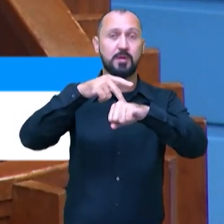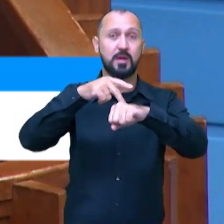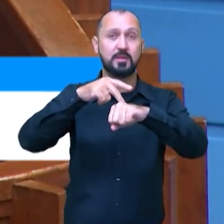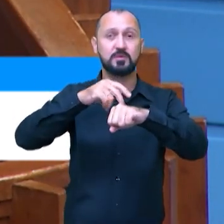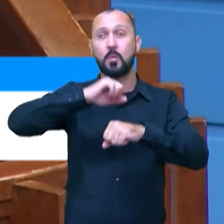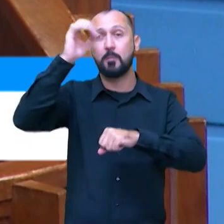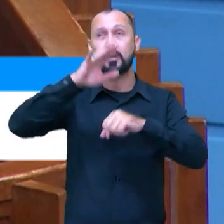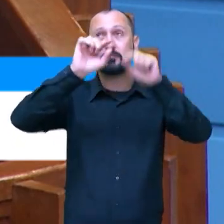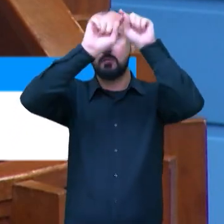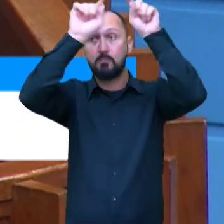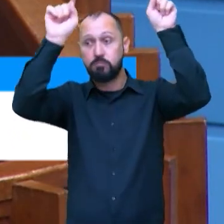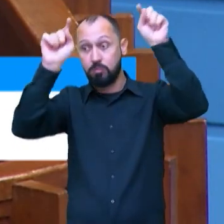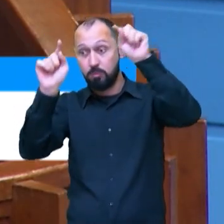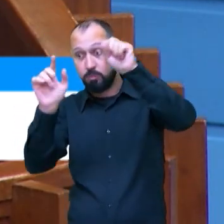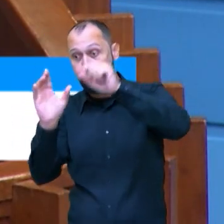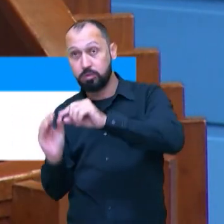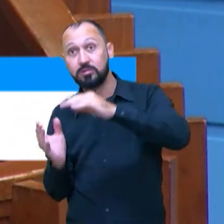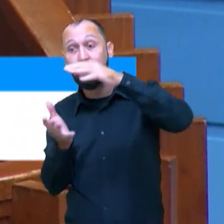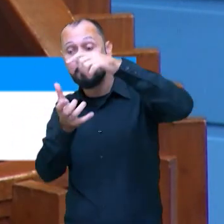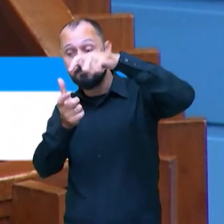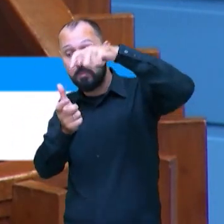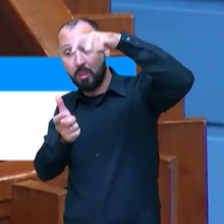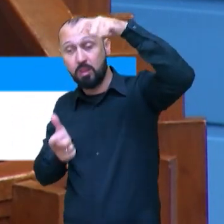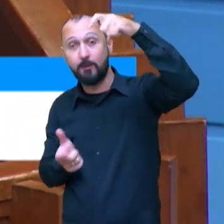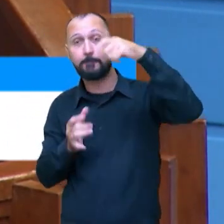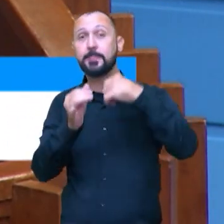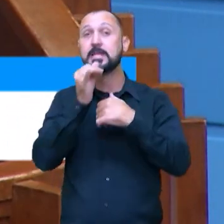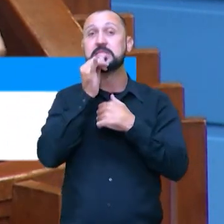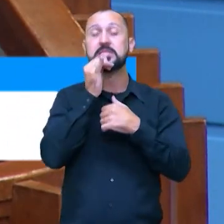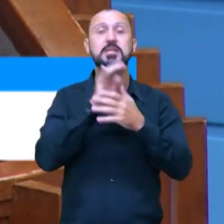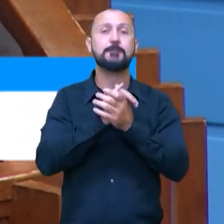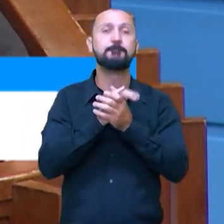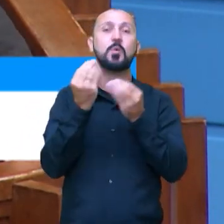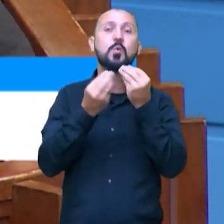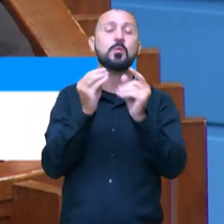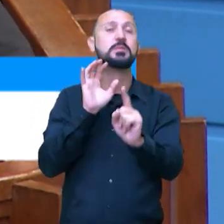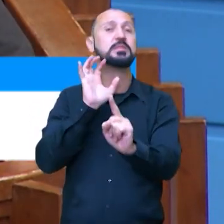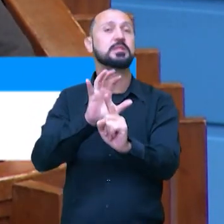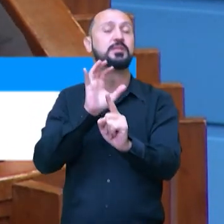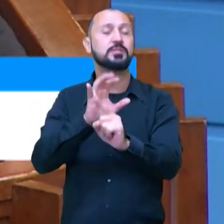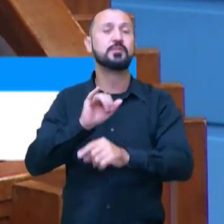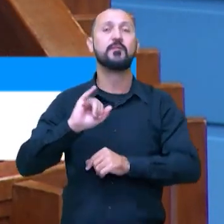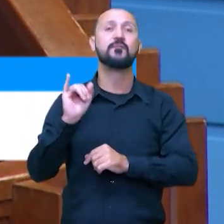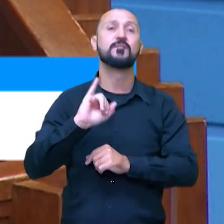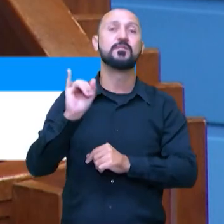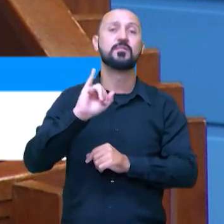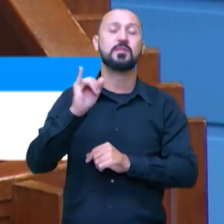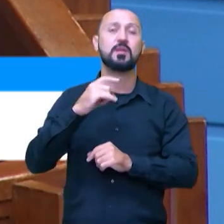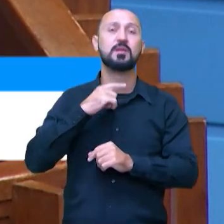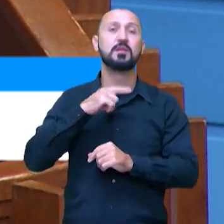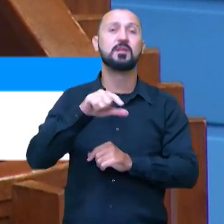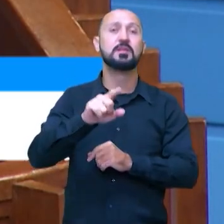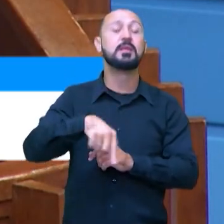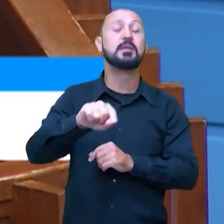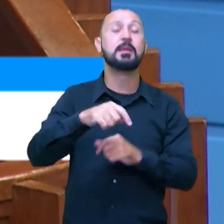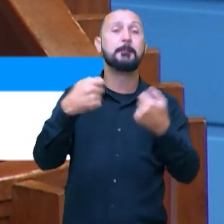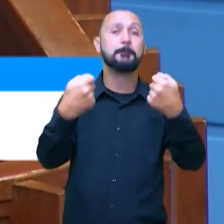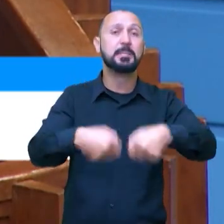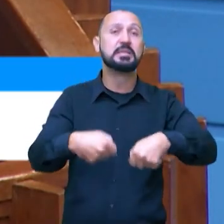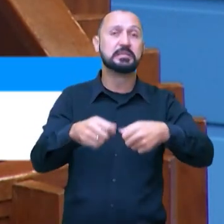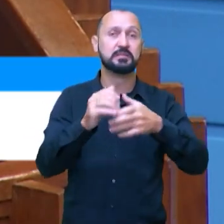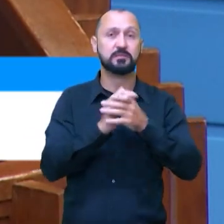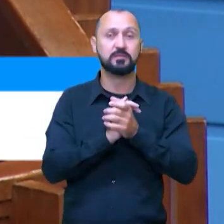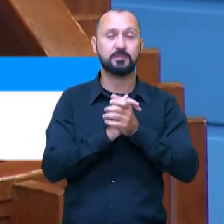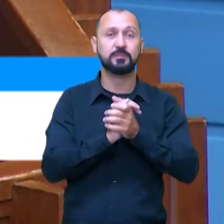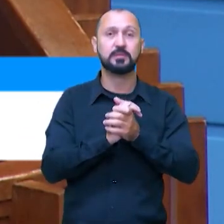com dimensões continentais, acontece isso. Eu vou dar um exemplo. Que incentivo fiscal que chega em quem